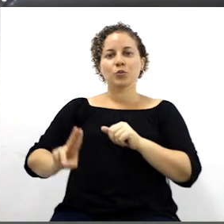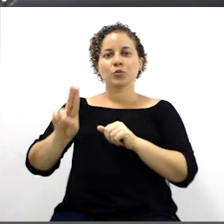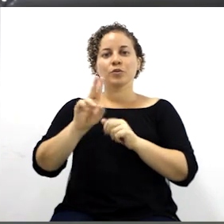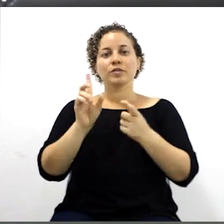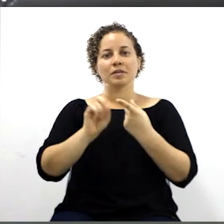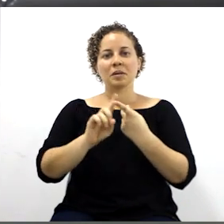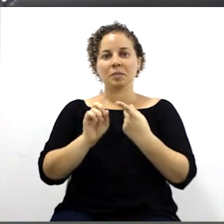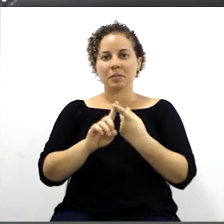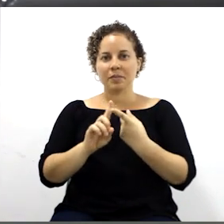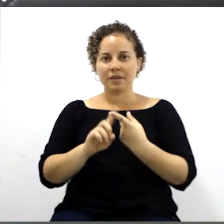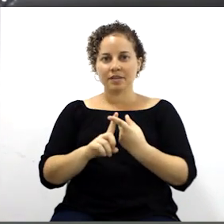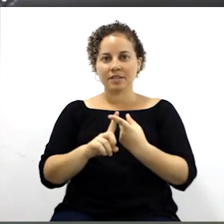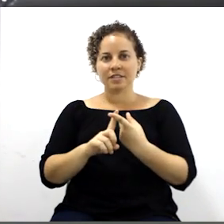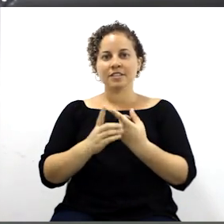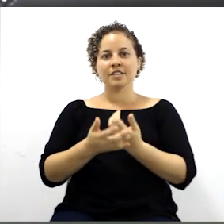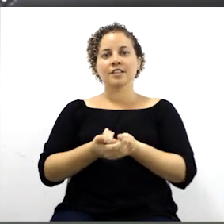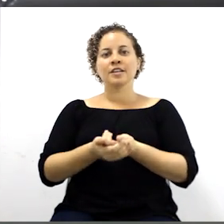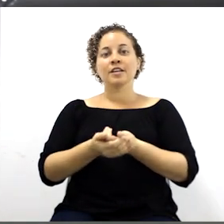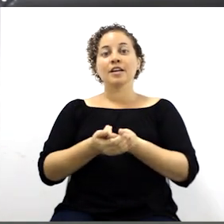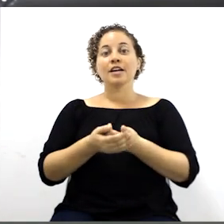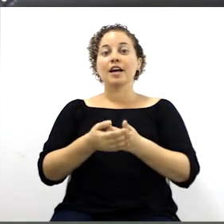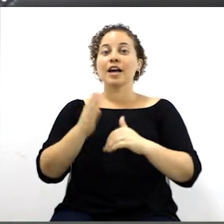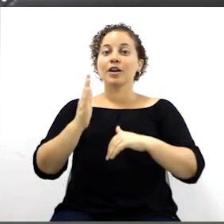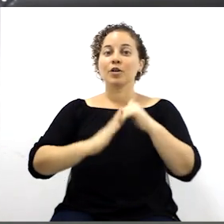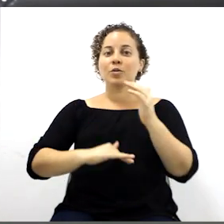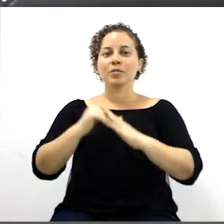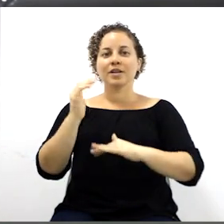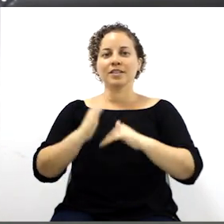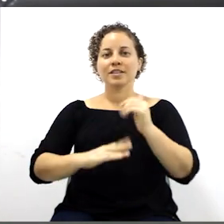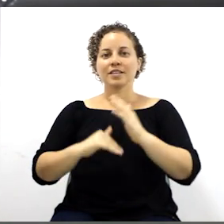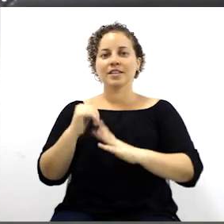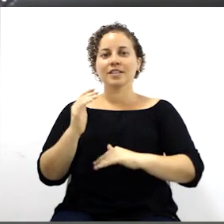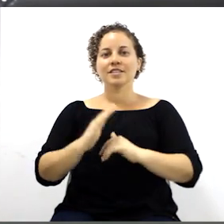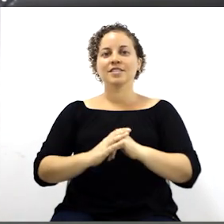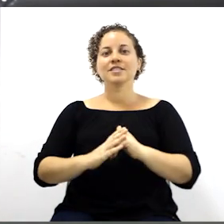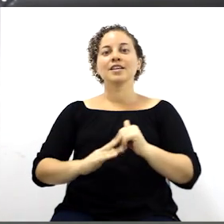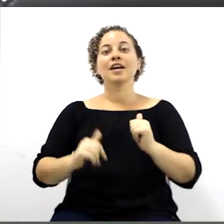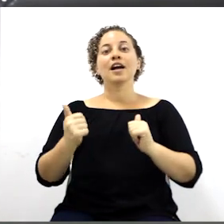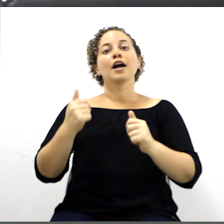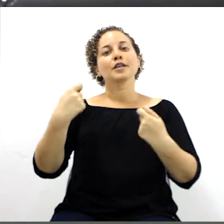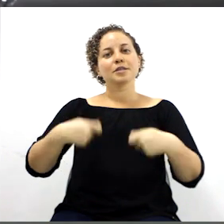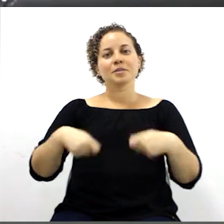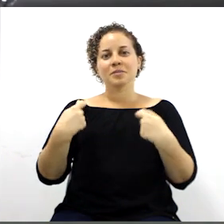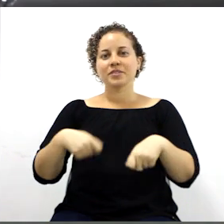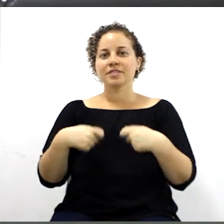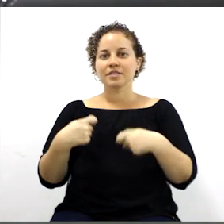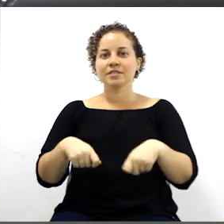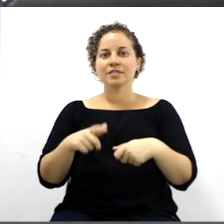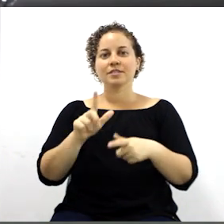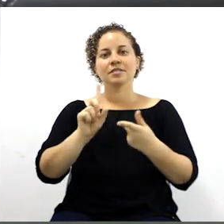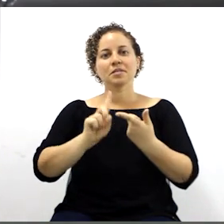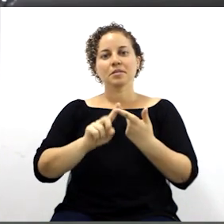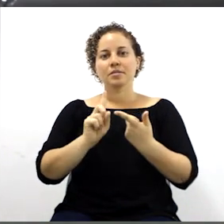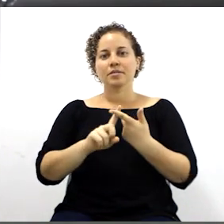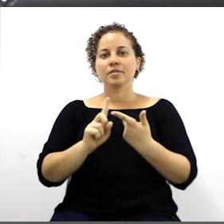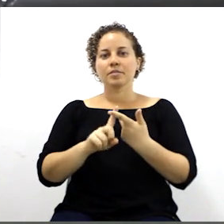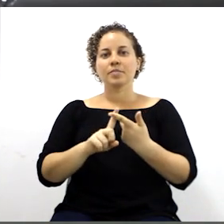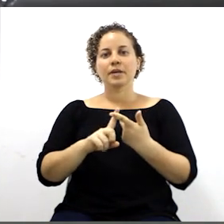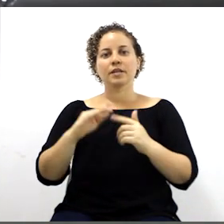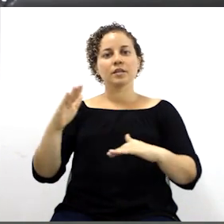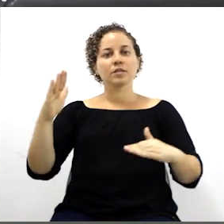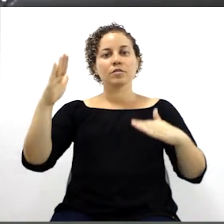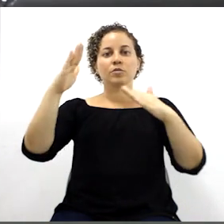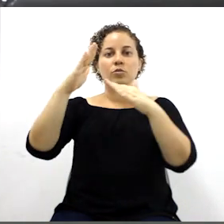elas objetivam prover as competências e informação necessárias para que os usuários possam conseguir o maior